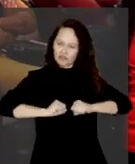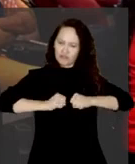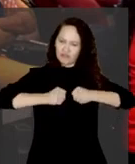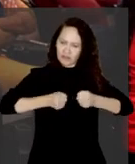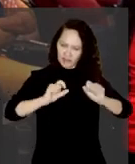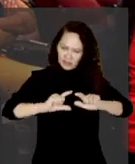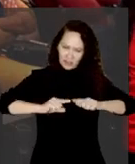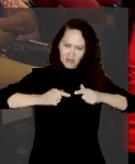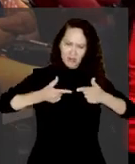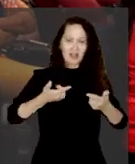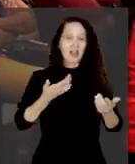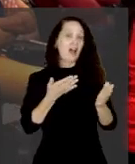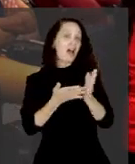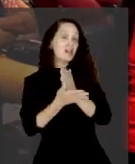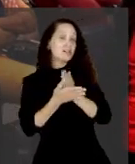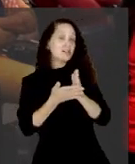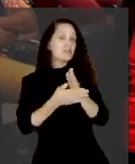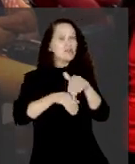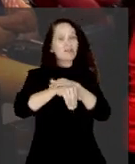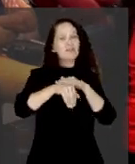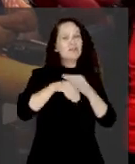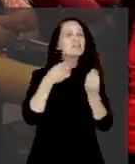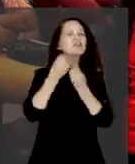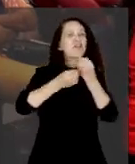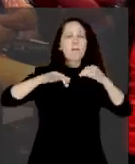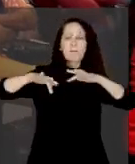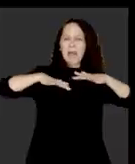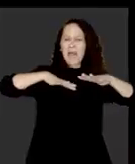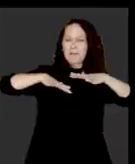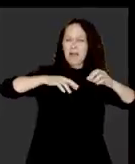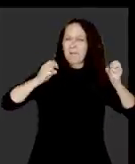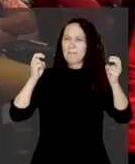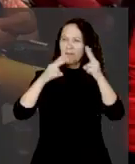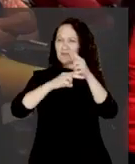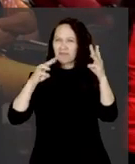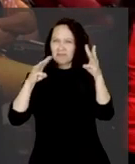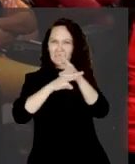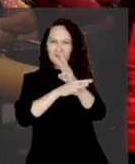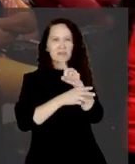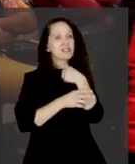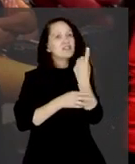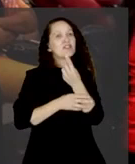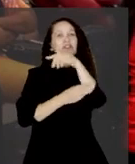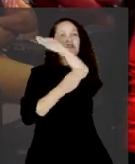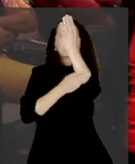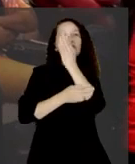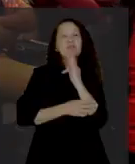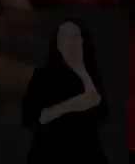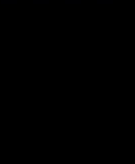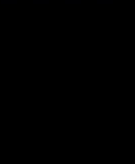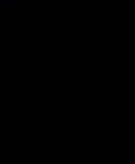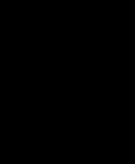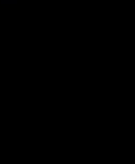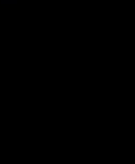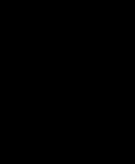todos os dirigentes do movimento sindical e em nome de Maria Maria sindical e em nome